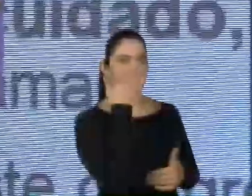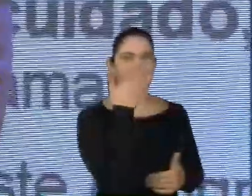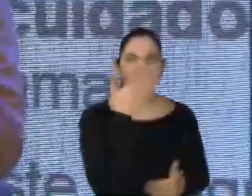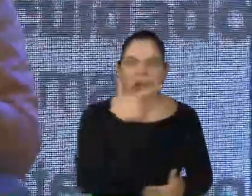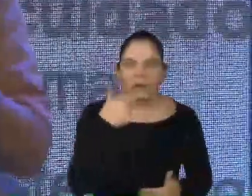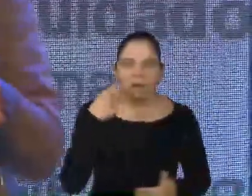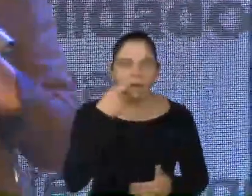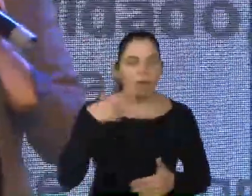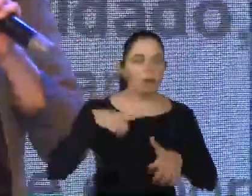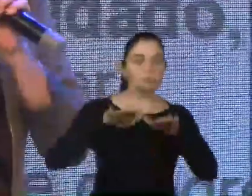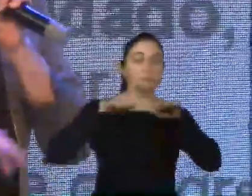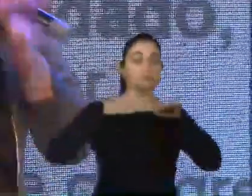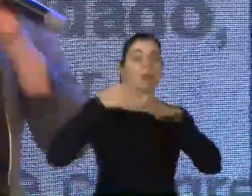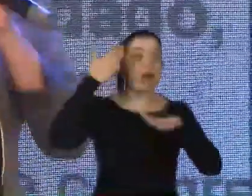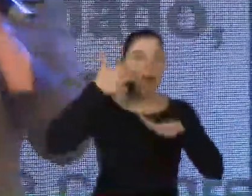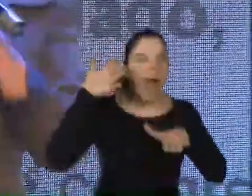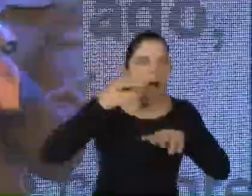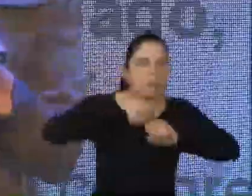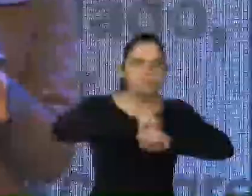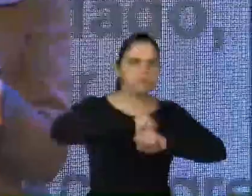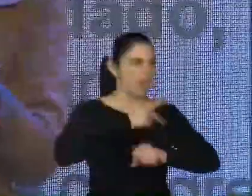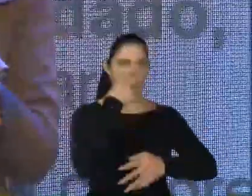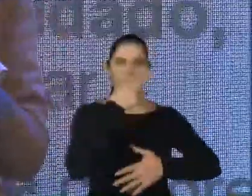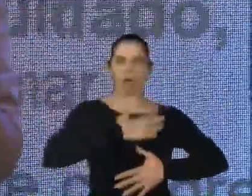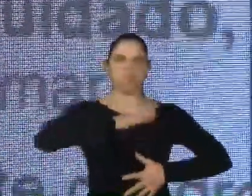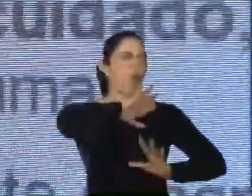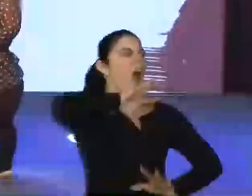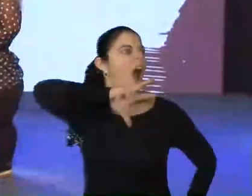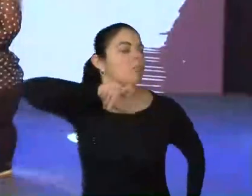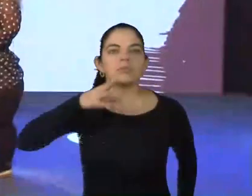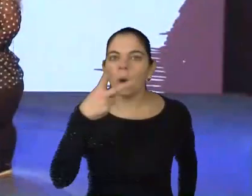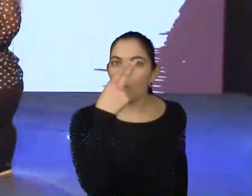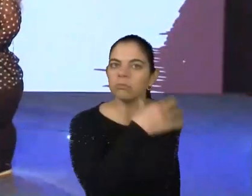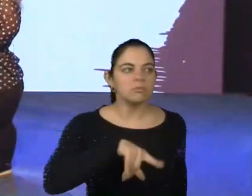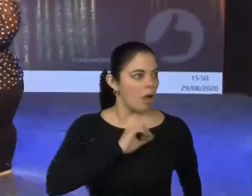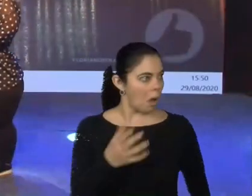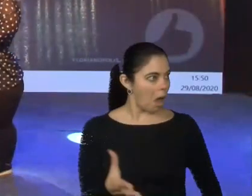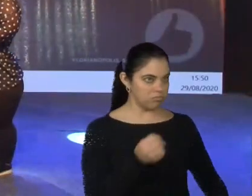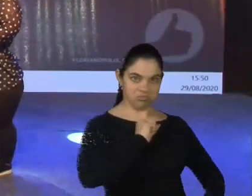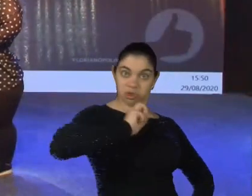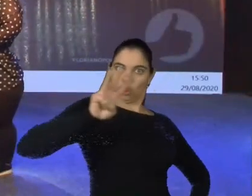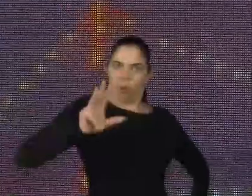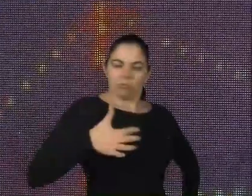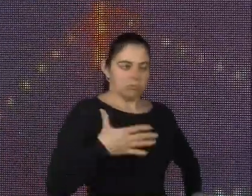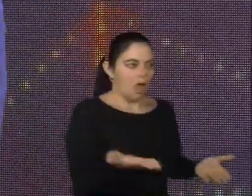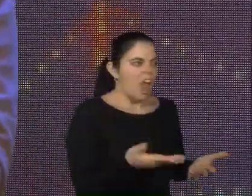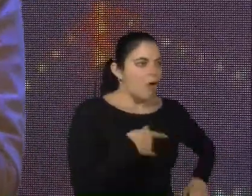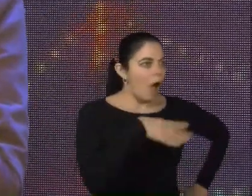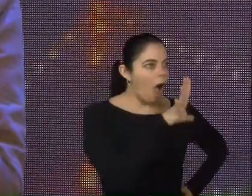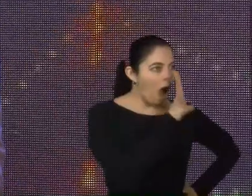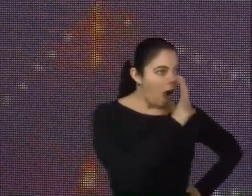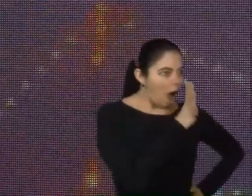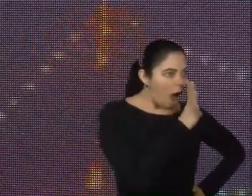ele antes na minha vida. E de repente ele deu aquele show, falou. Aí eu falei assim, cara, quem é esse